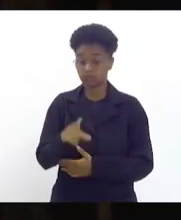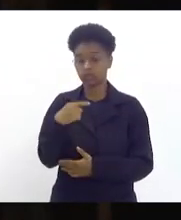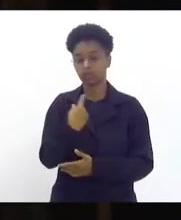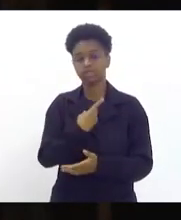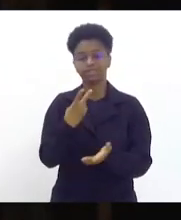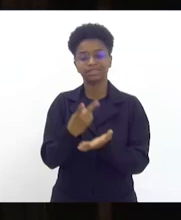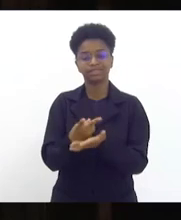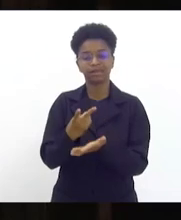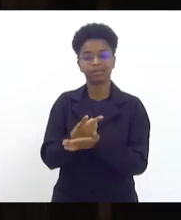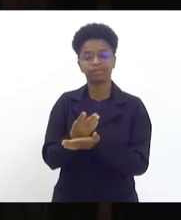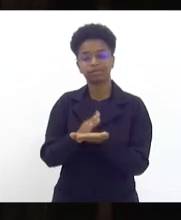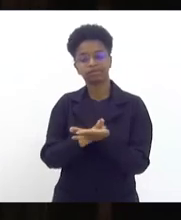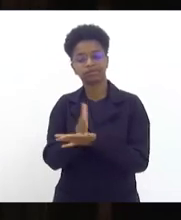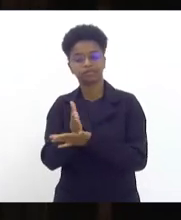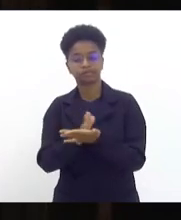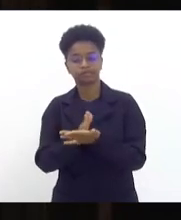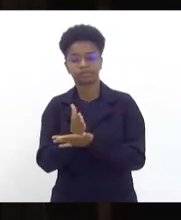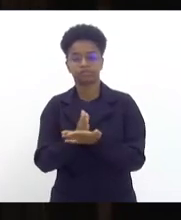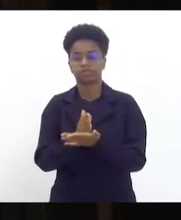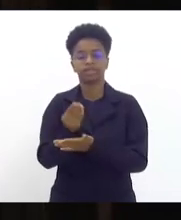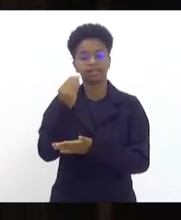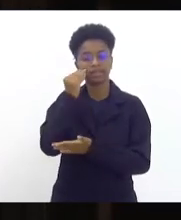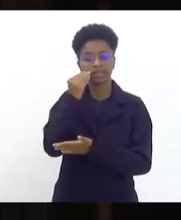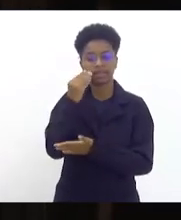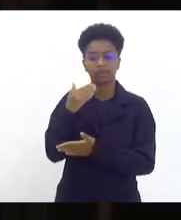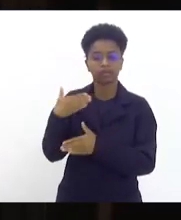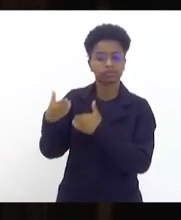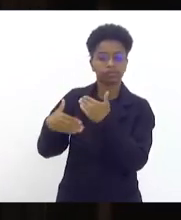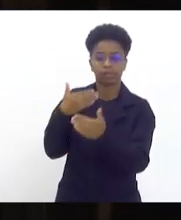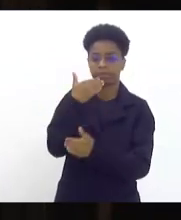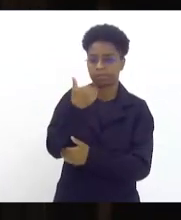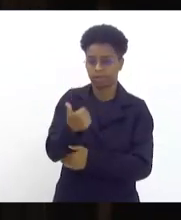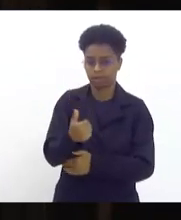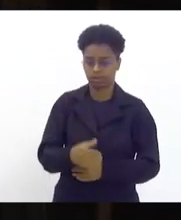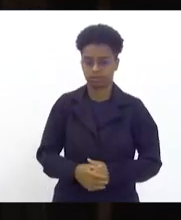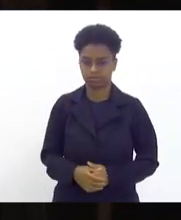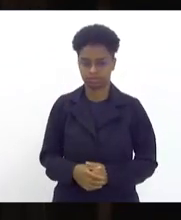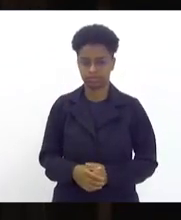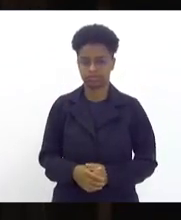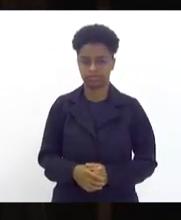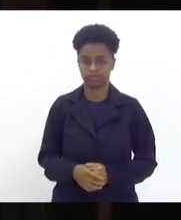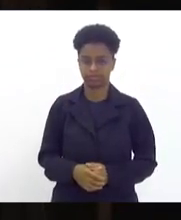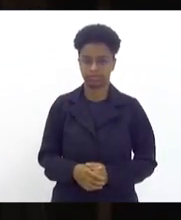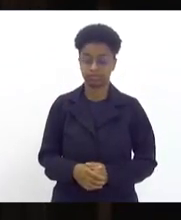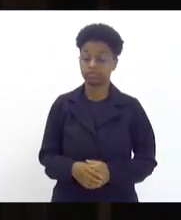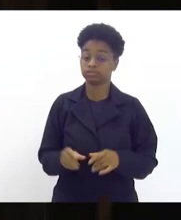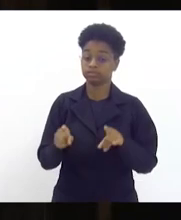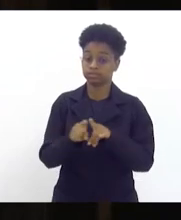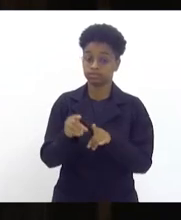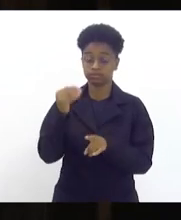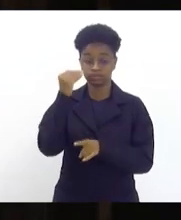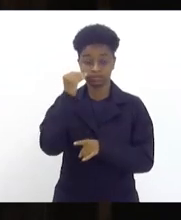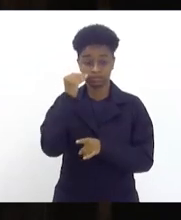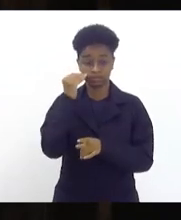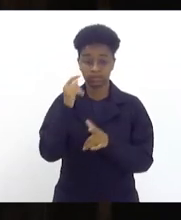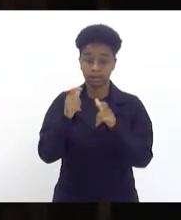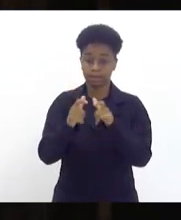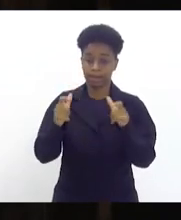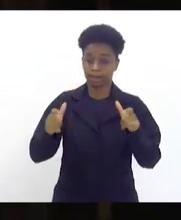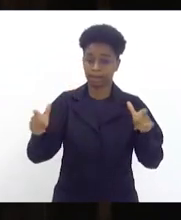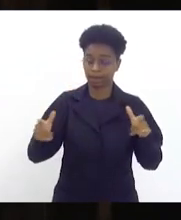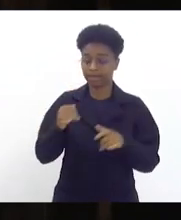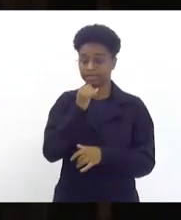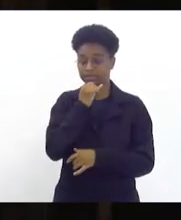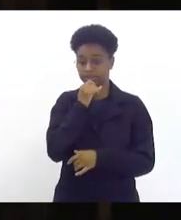sempre satisfeitos com nossos índices sempre é tentaremos melhorar e ampliar a situação com relação